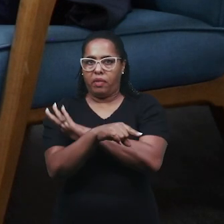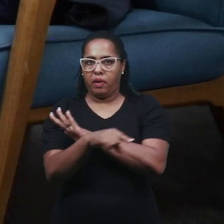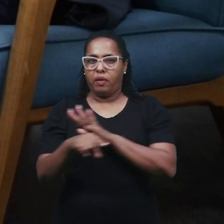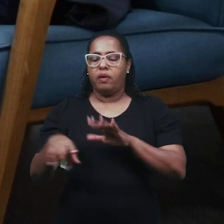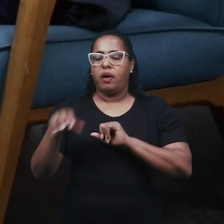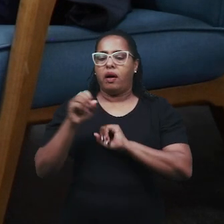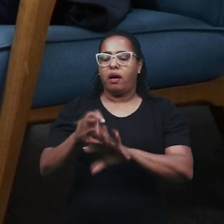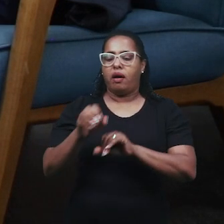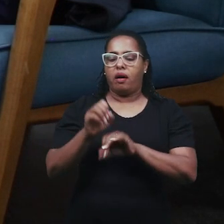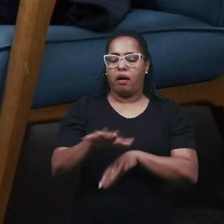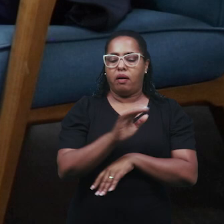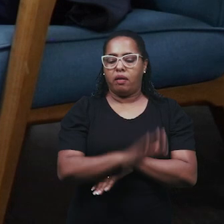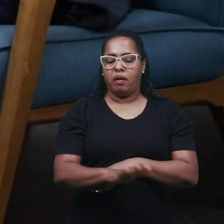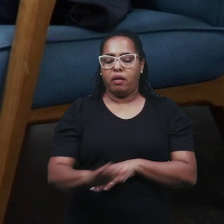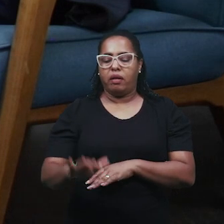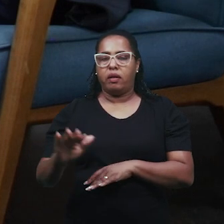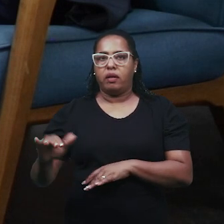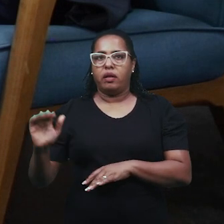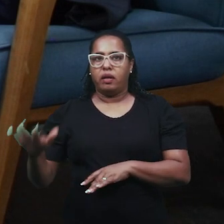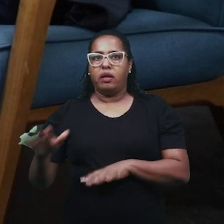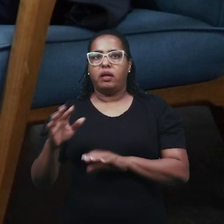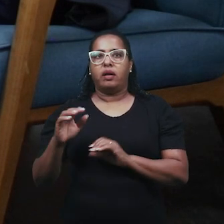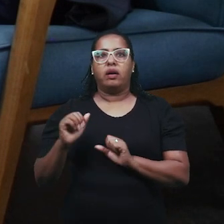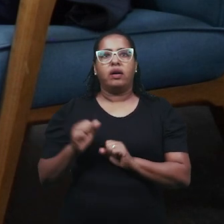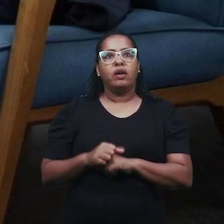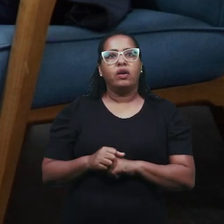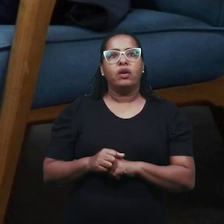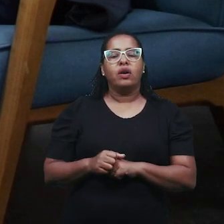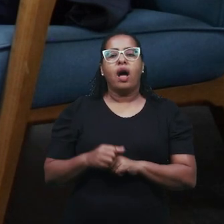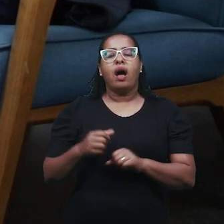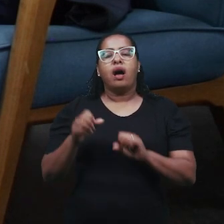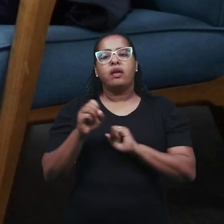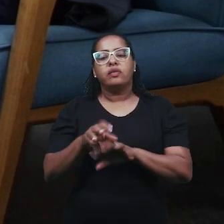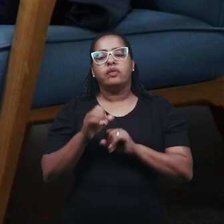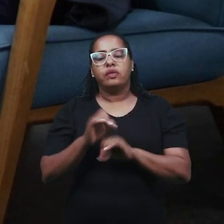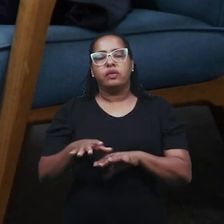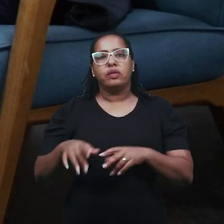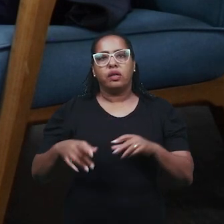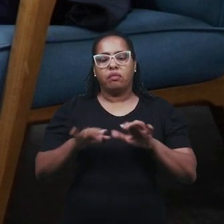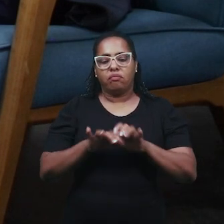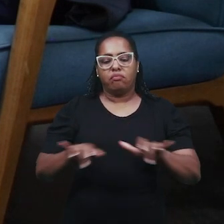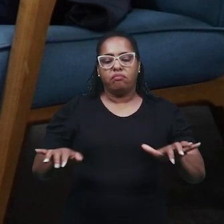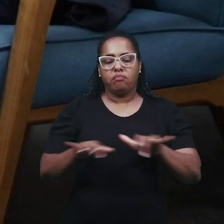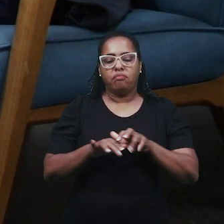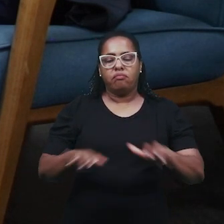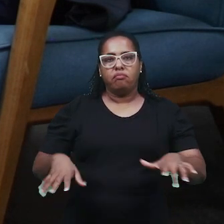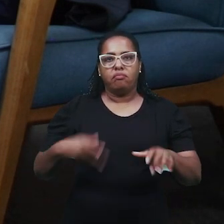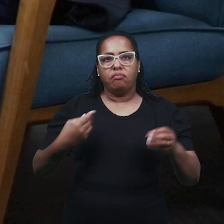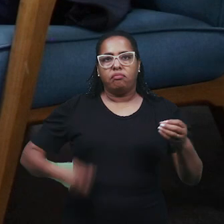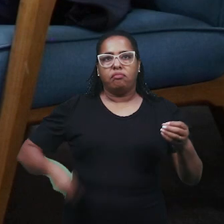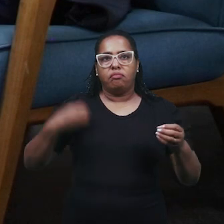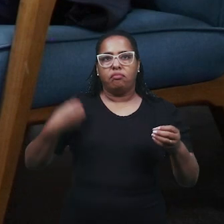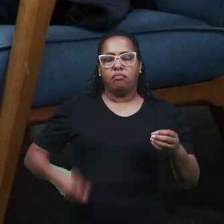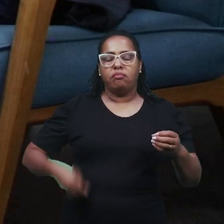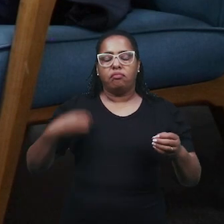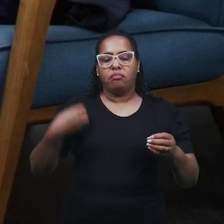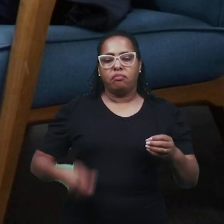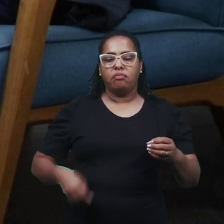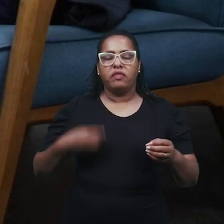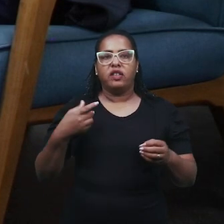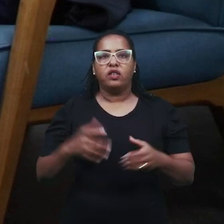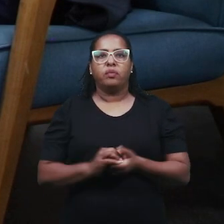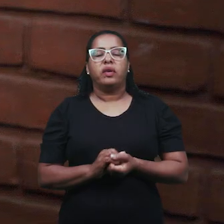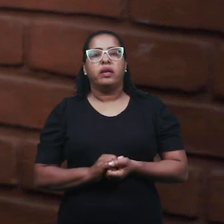as aulas das crianças, aulinhas do instrumento musical, aulinhas das crianças que são transmitidas pelo